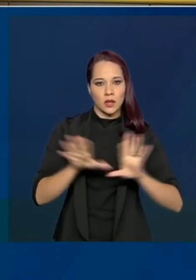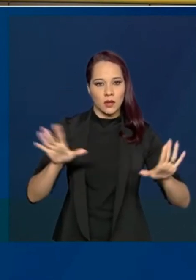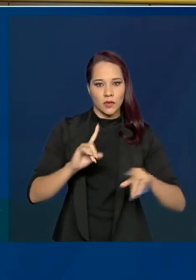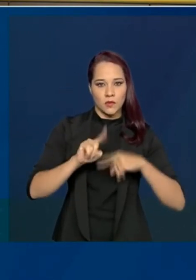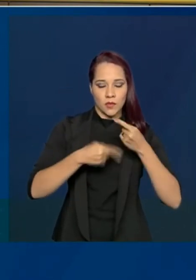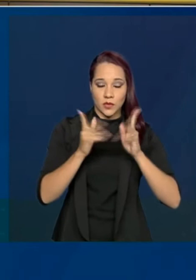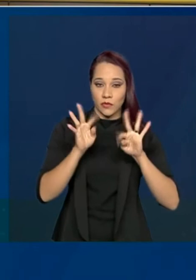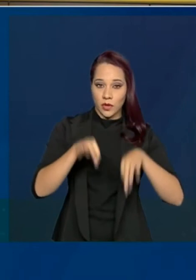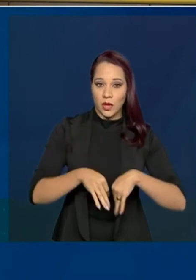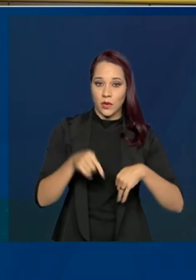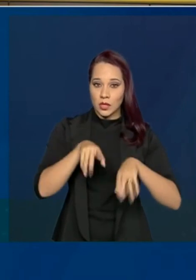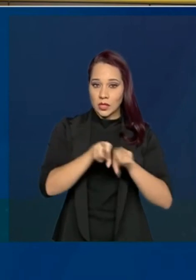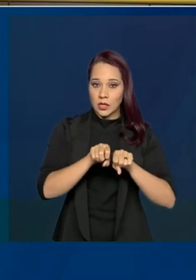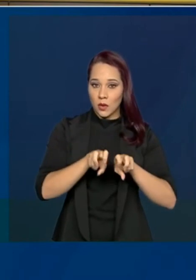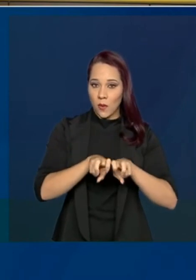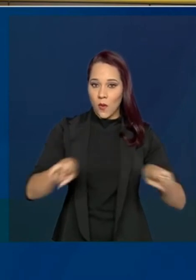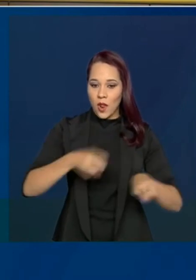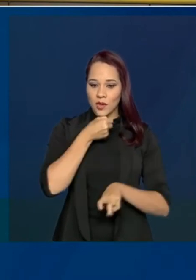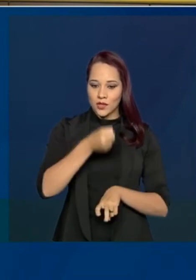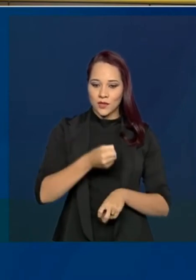ao final dessa coletiva. Próximo.